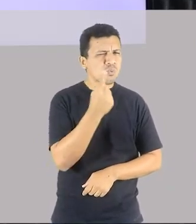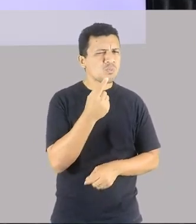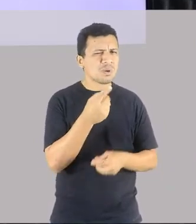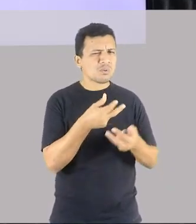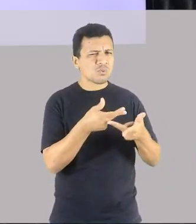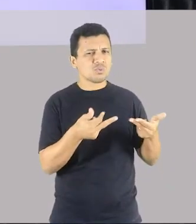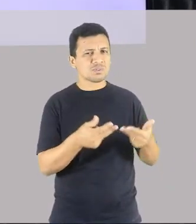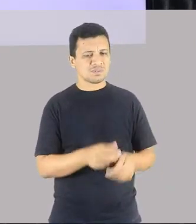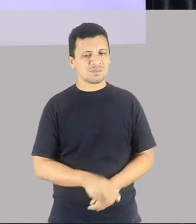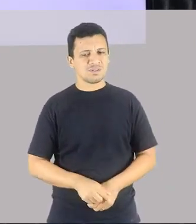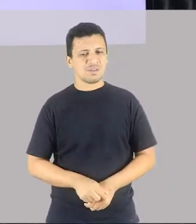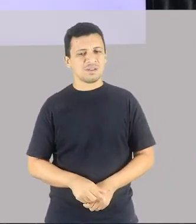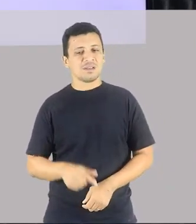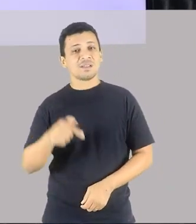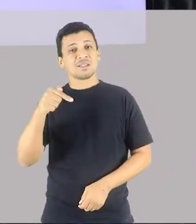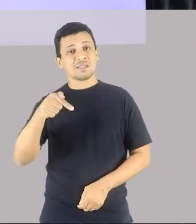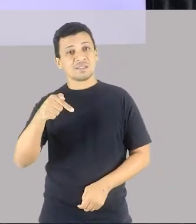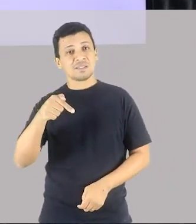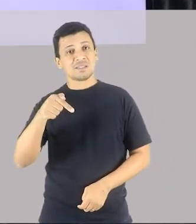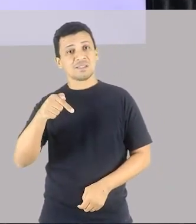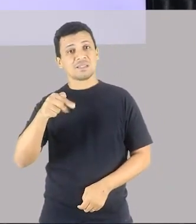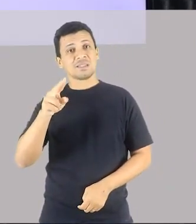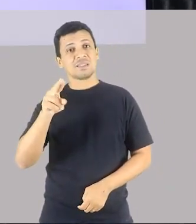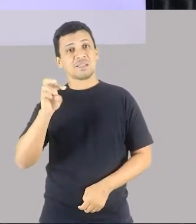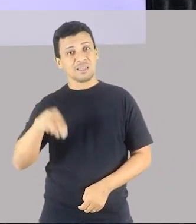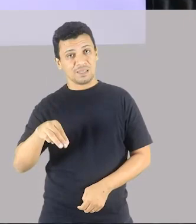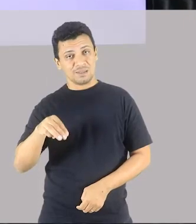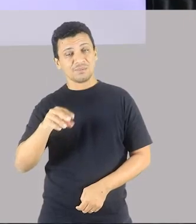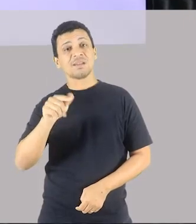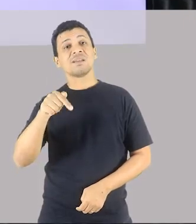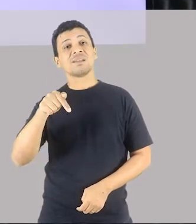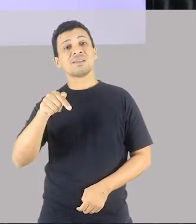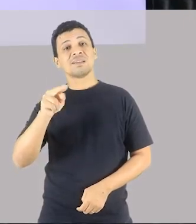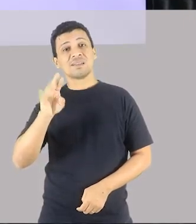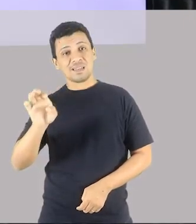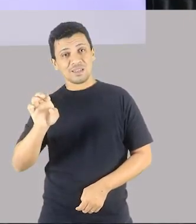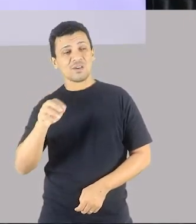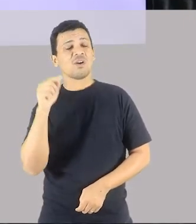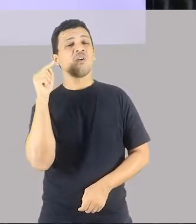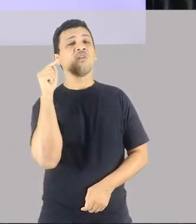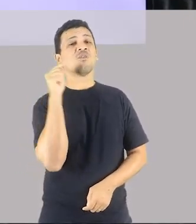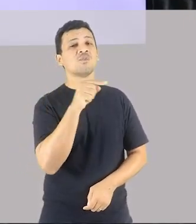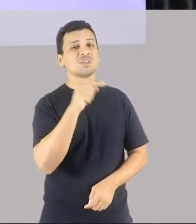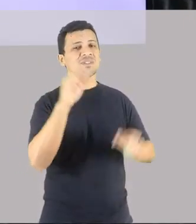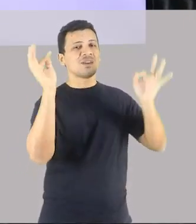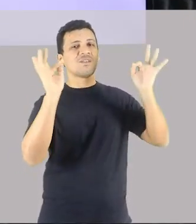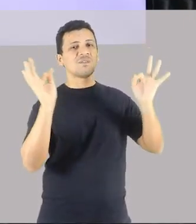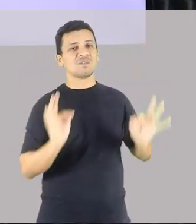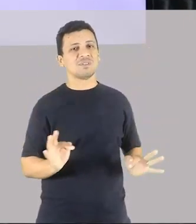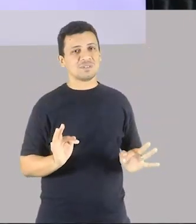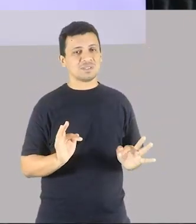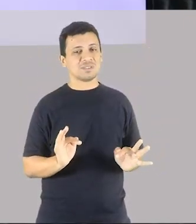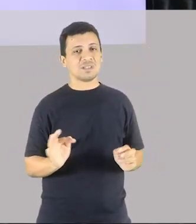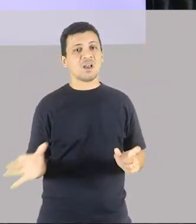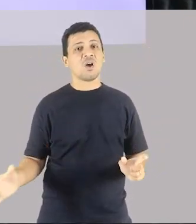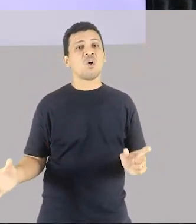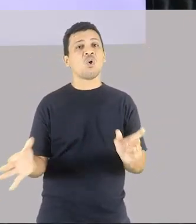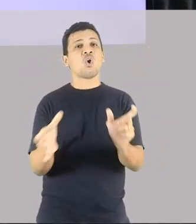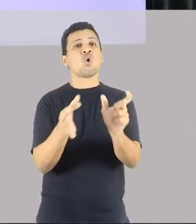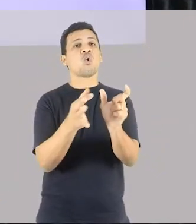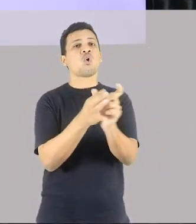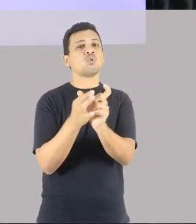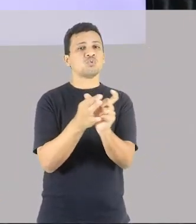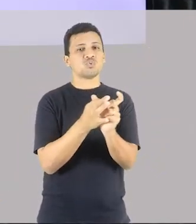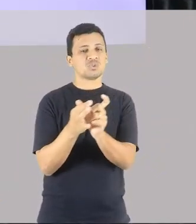você seja feliz, e a gente relembra o que funcionando como conjunção integrante,